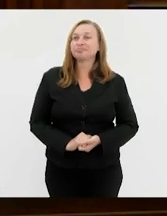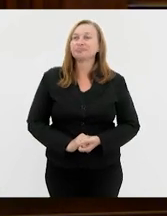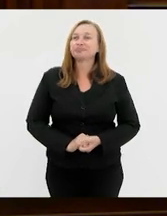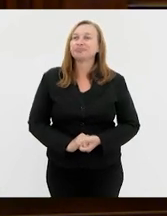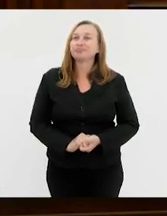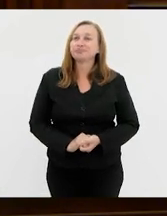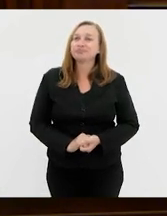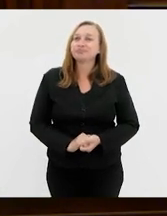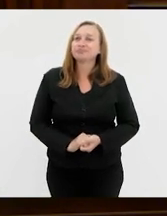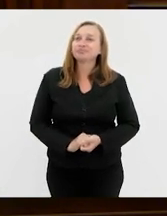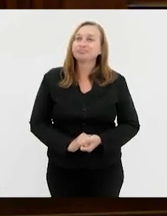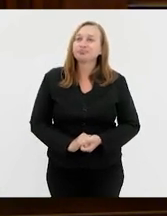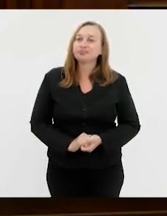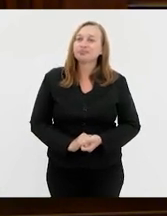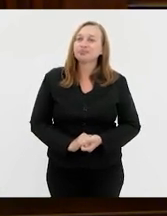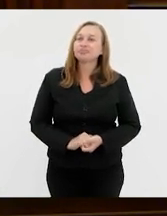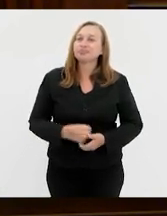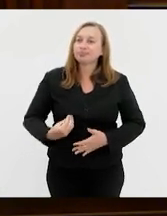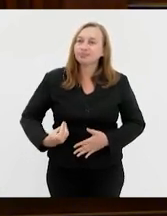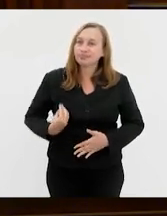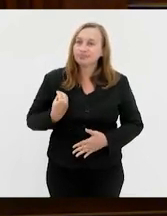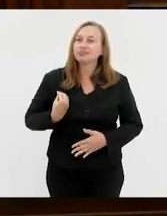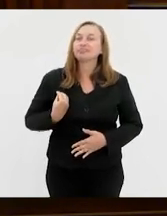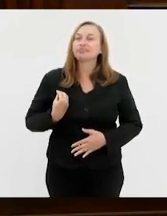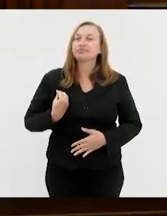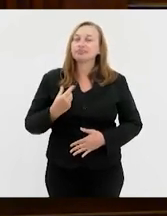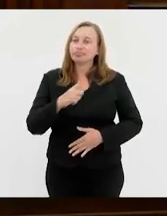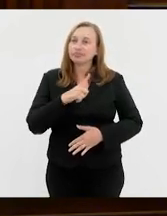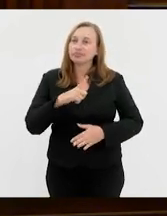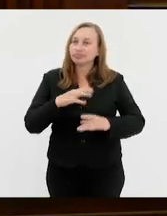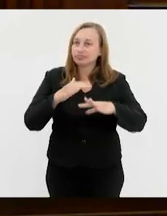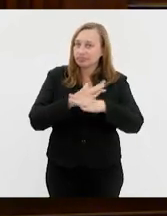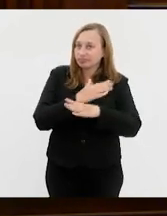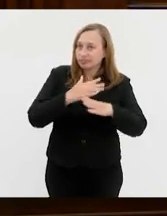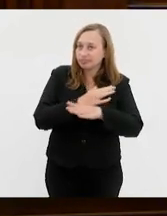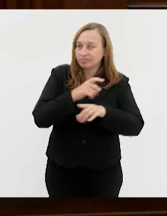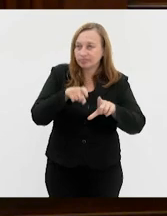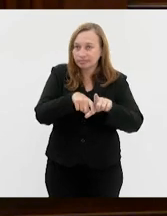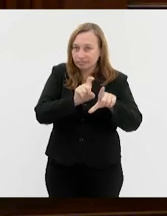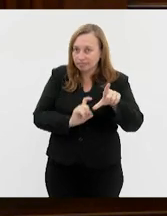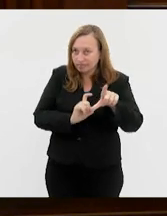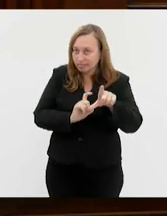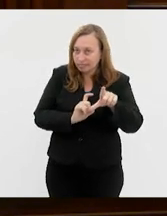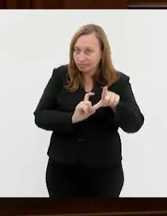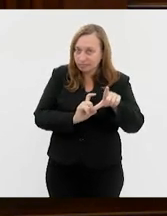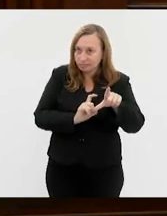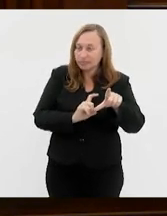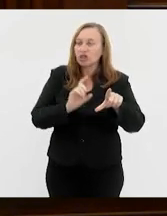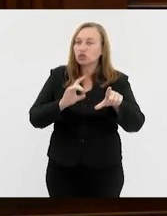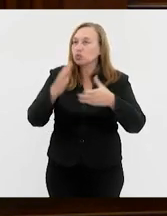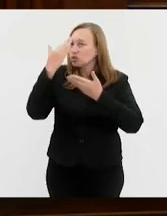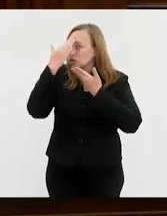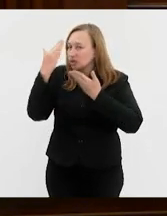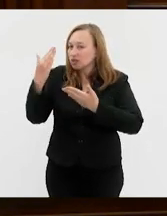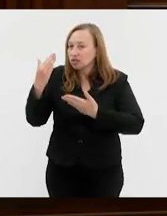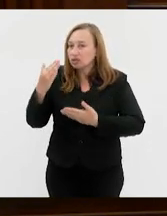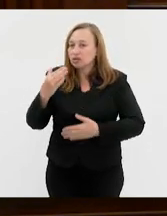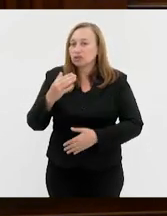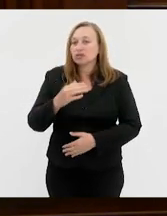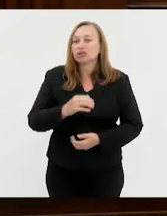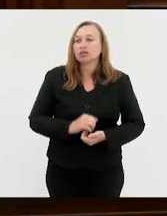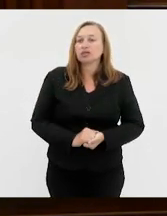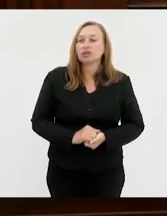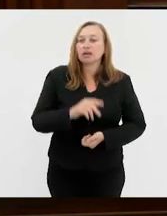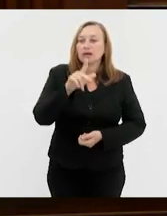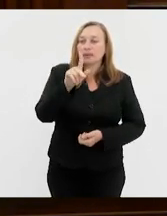com a vida que construímos aqui nessa cidade, da emancipação que eu Só tenho a agradecer ao José Monte Paixão